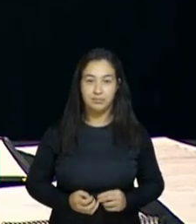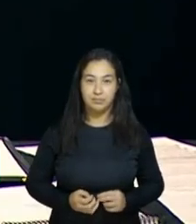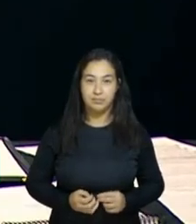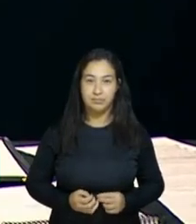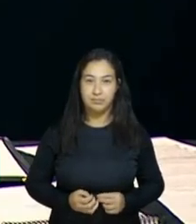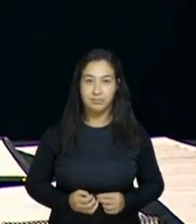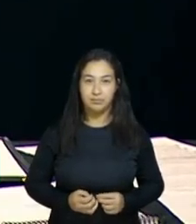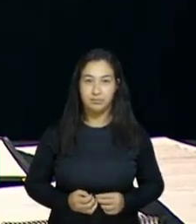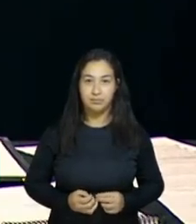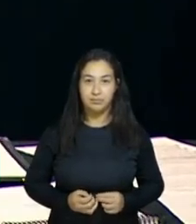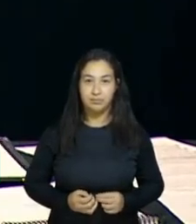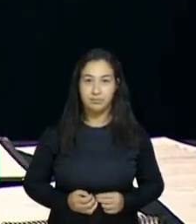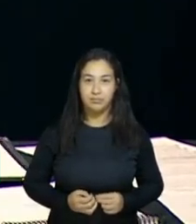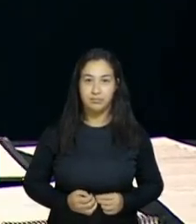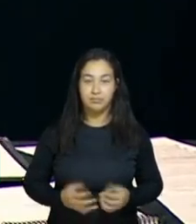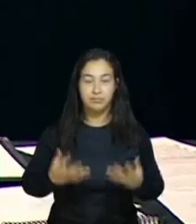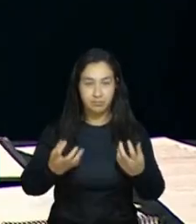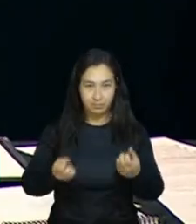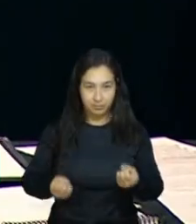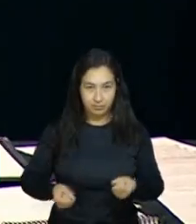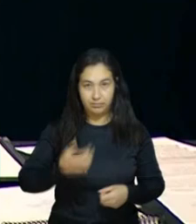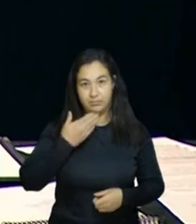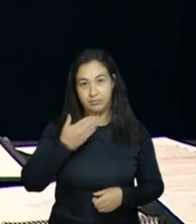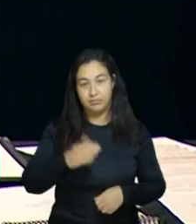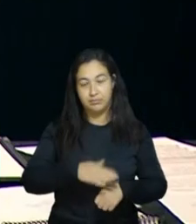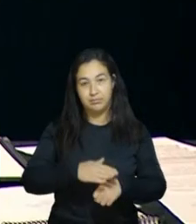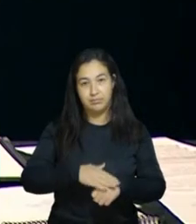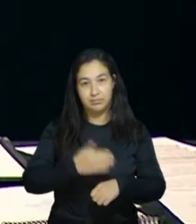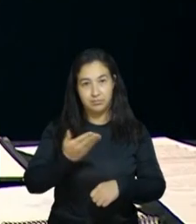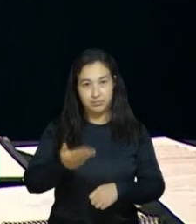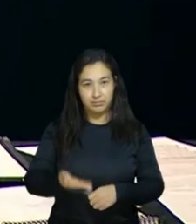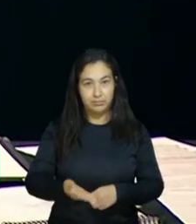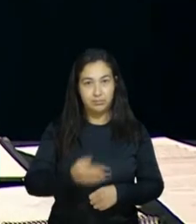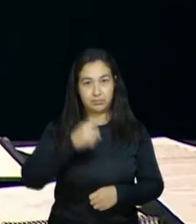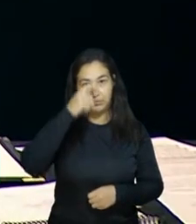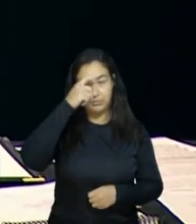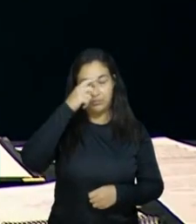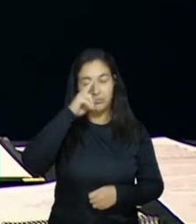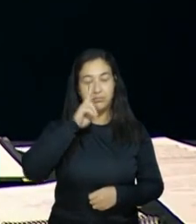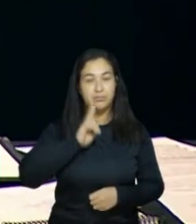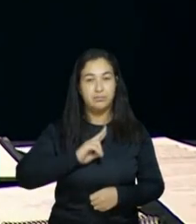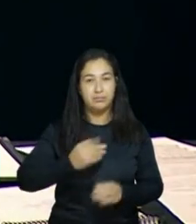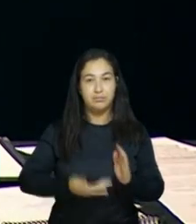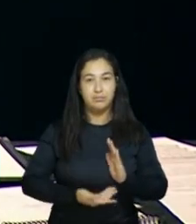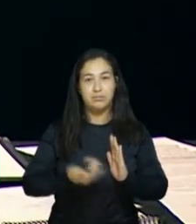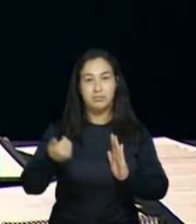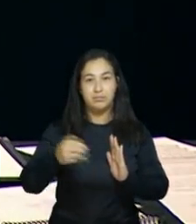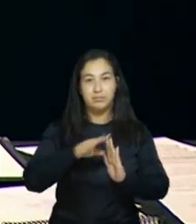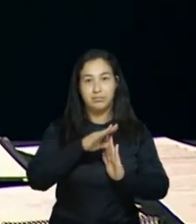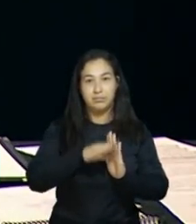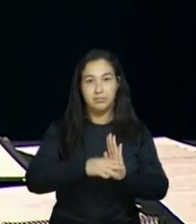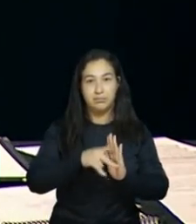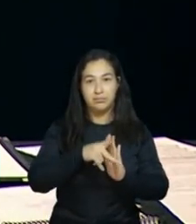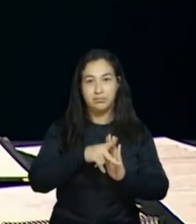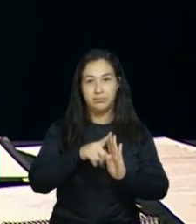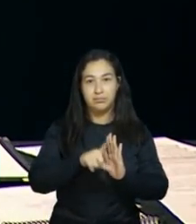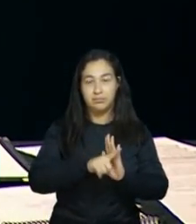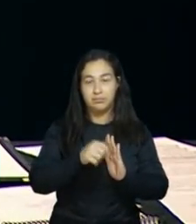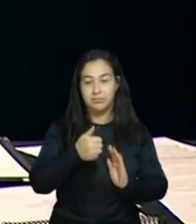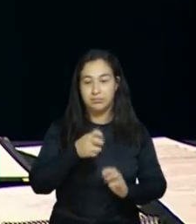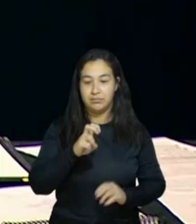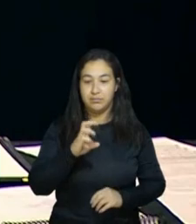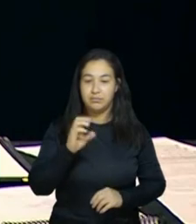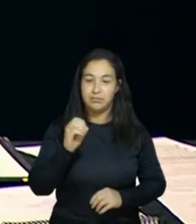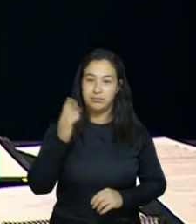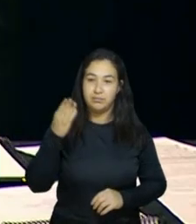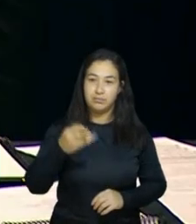Esta presidência atende requerimento de vossa excelência, líder de governo, deputado Ivan Nats, e retira de pauta o PL 150/2024 de